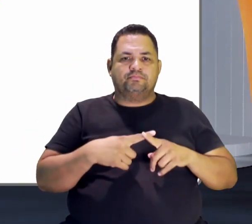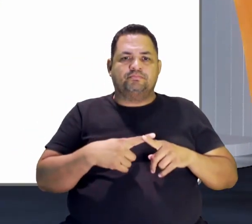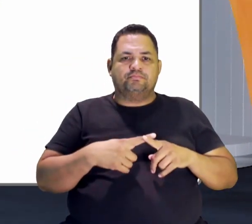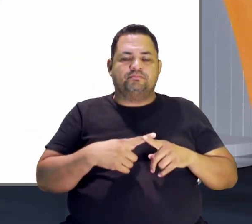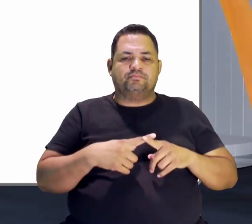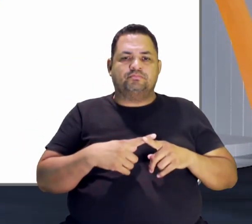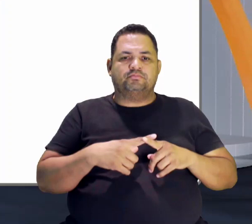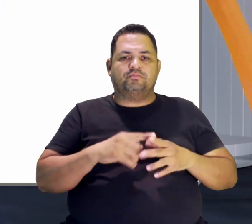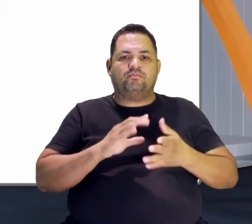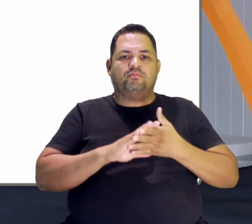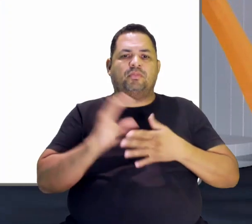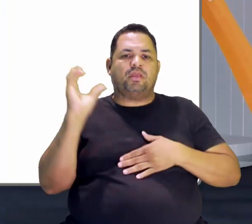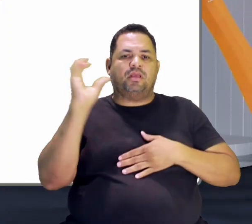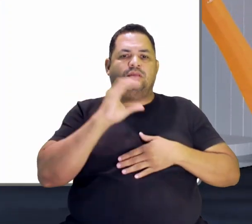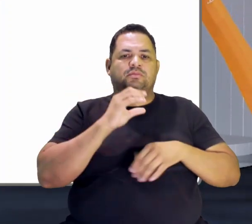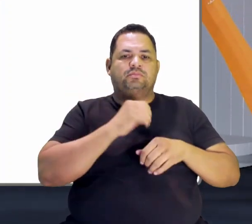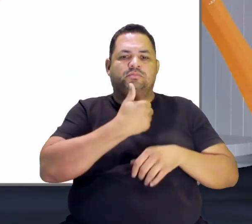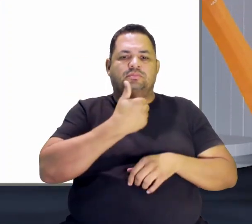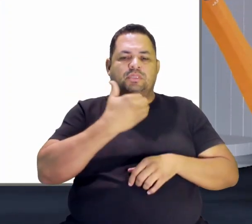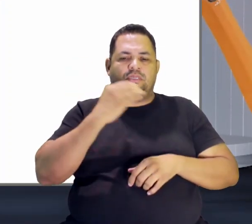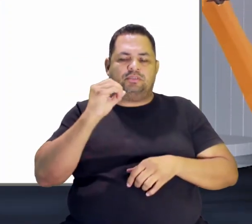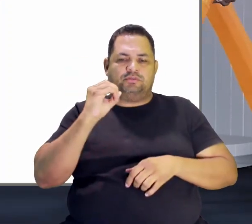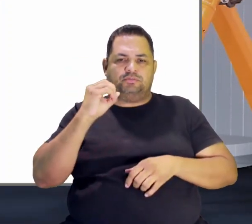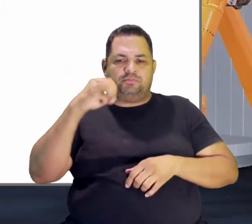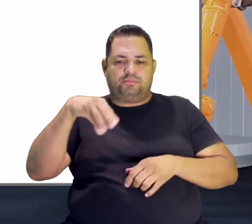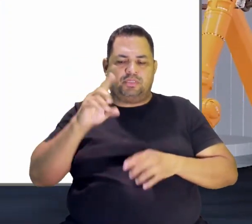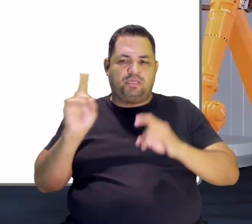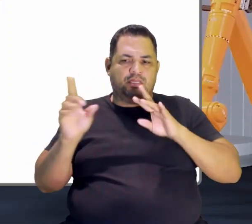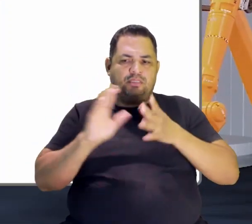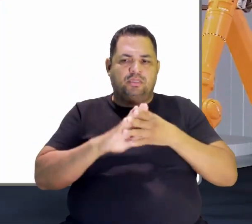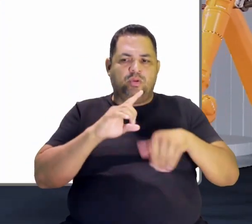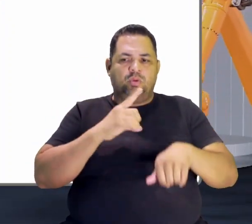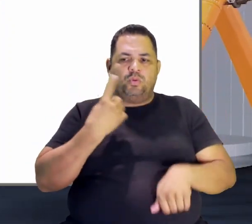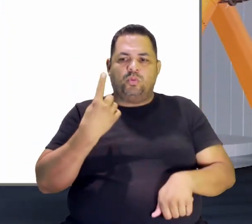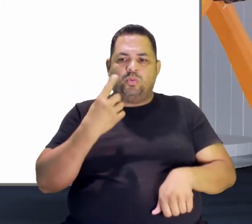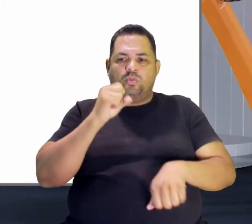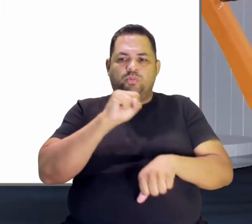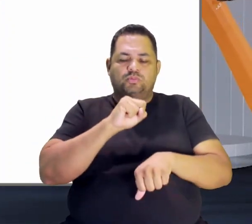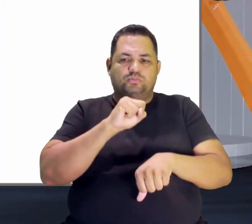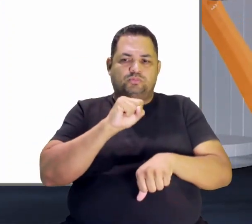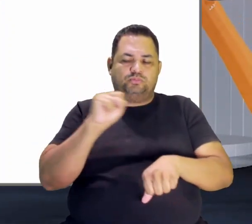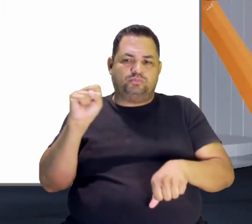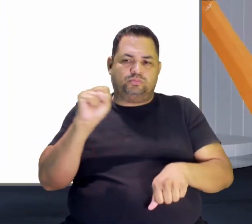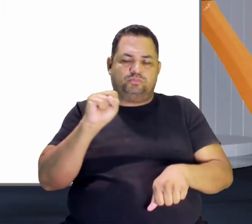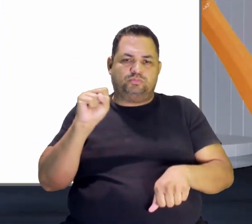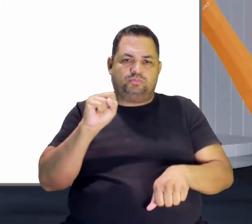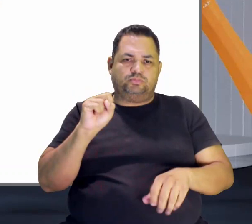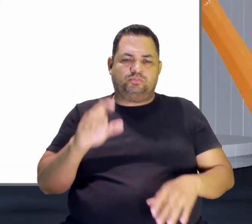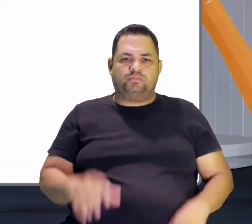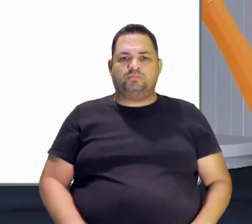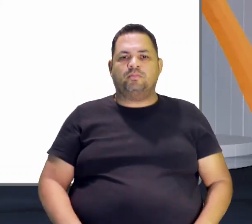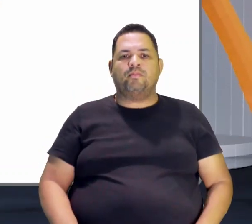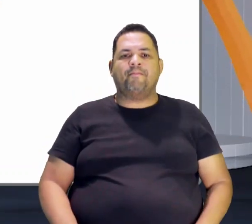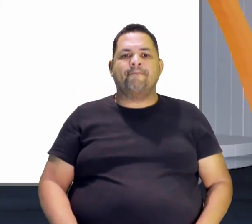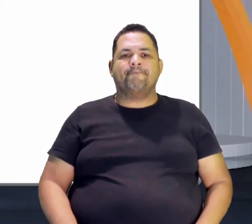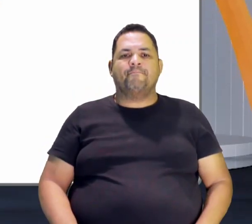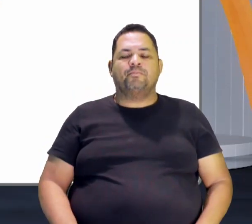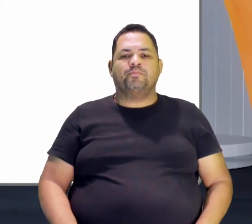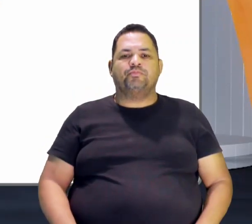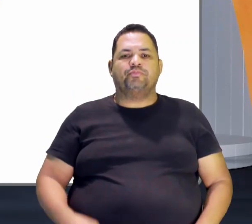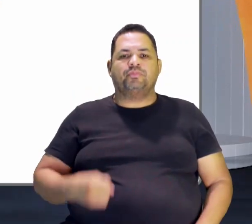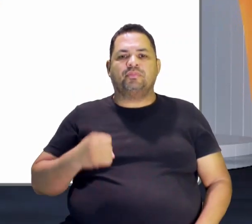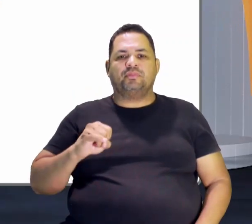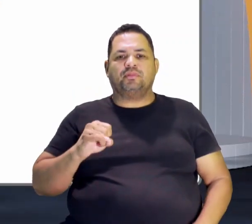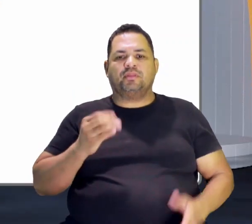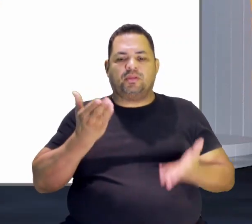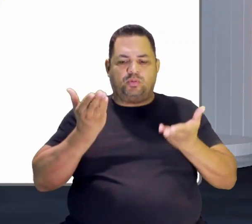da gravidade é a mesma, 10 metros a cada segundo. A velocidade varia 10 metros a cada segundo. Então, se você soltar